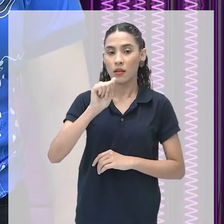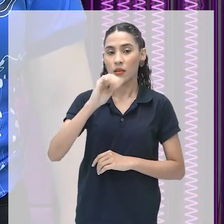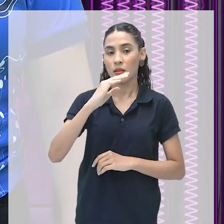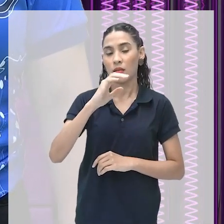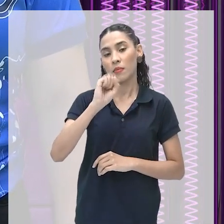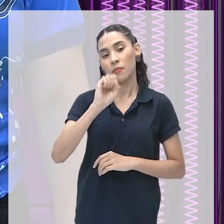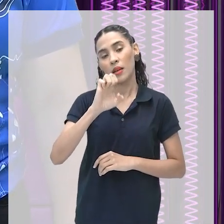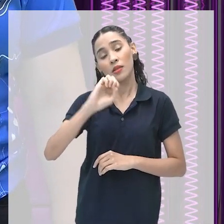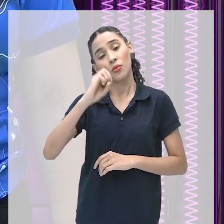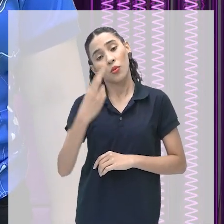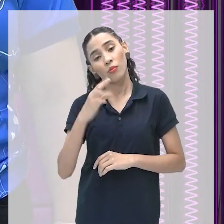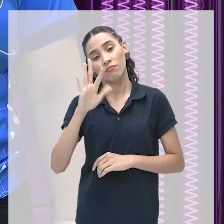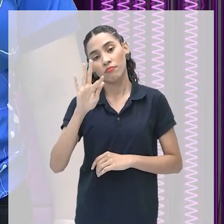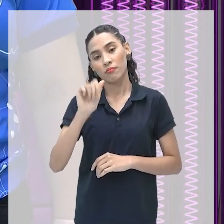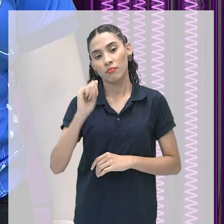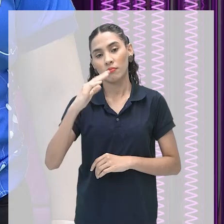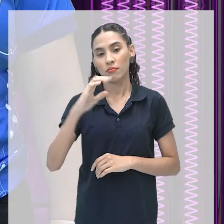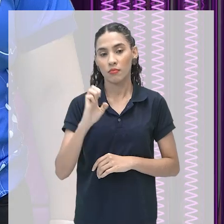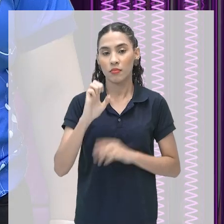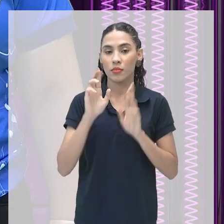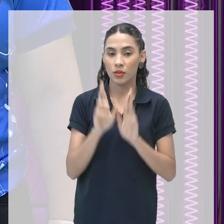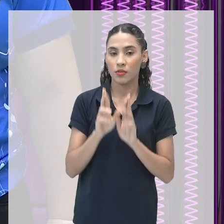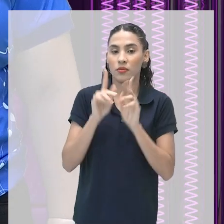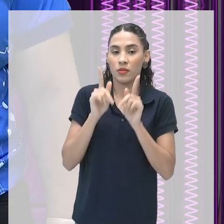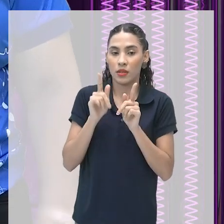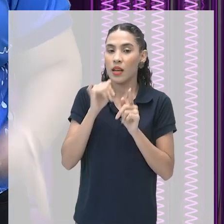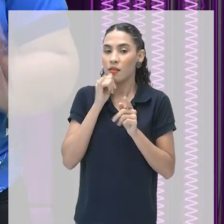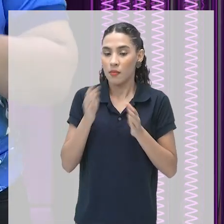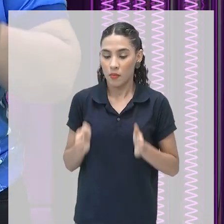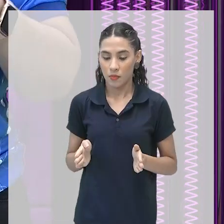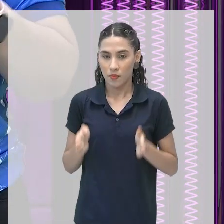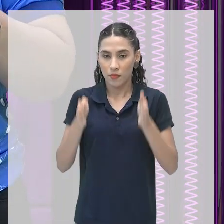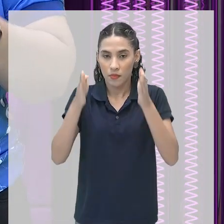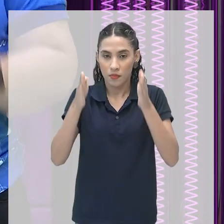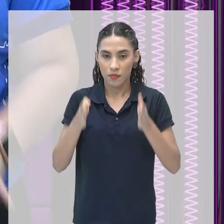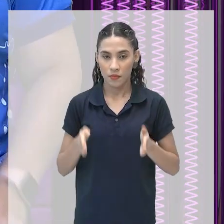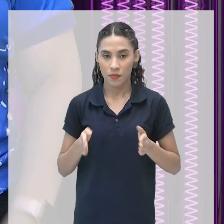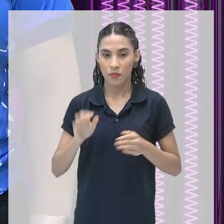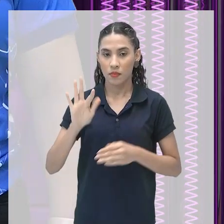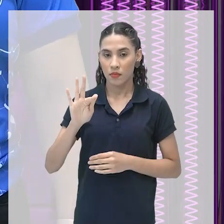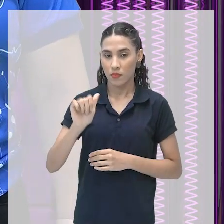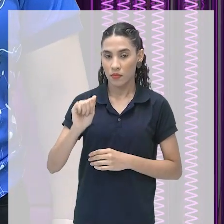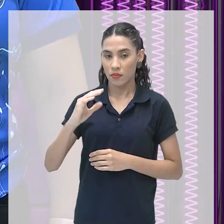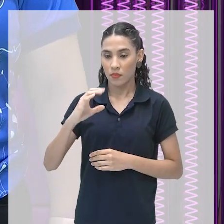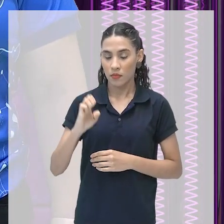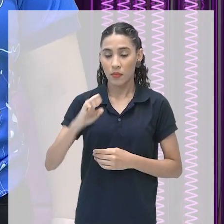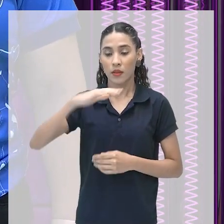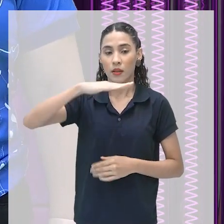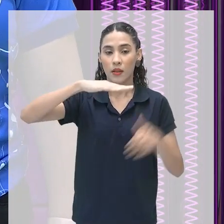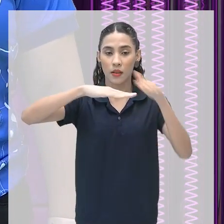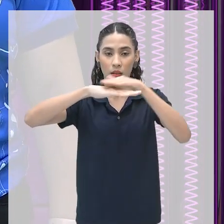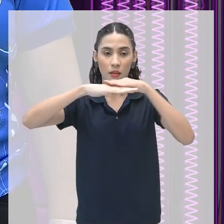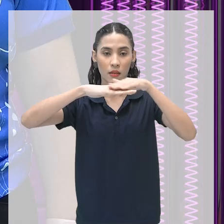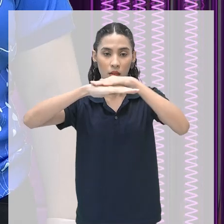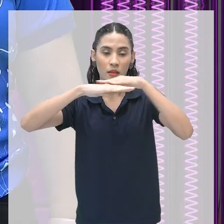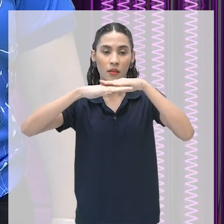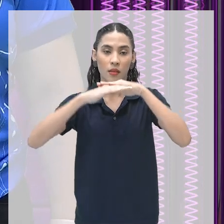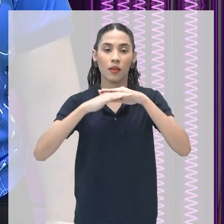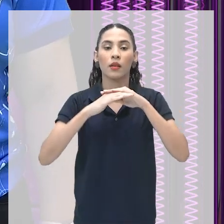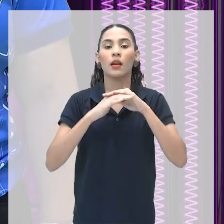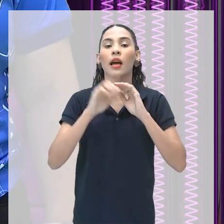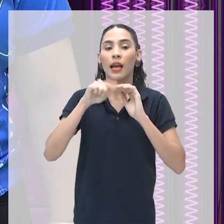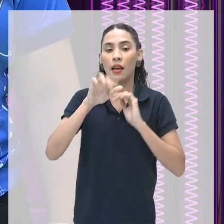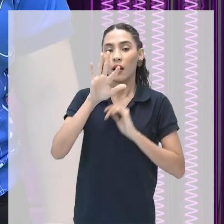face, né, por isso que a gente separa aqui face lateral para dizer que são dos lados. E aqui a base também a gente pode ouvir falar